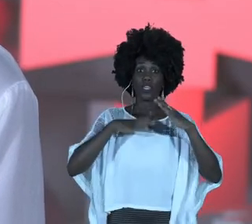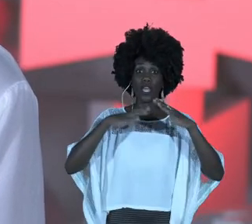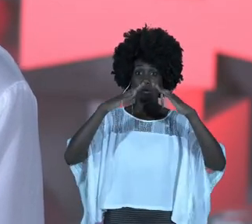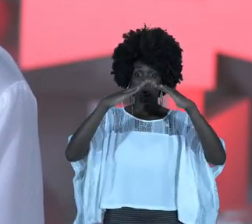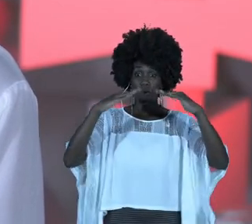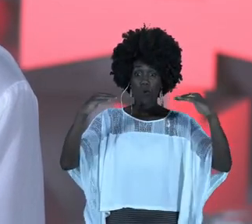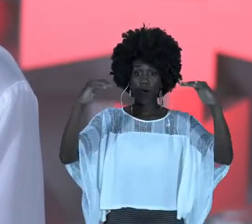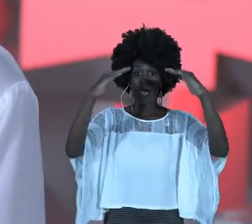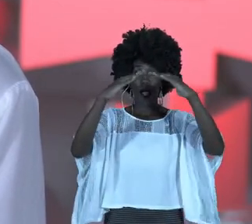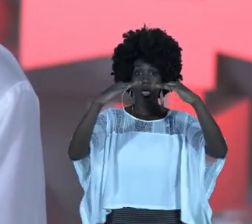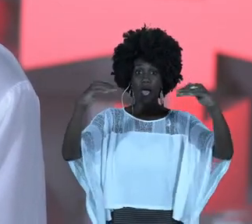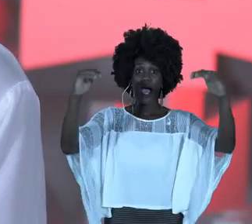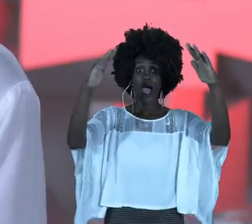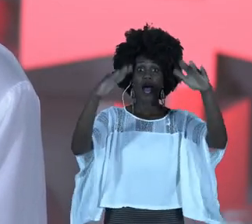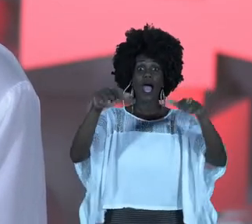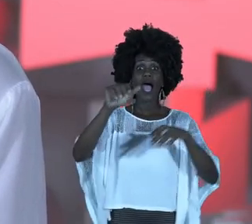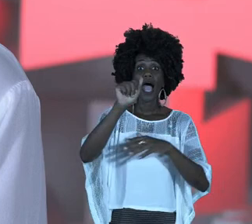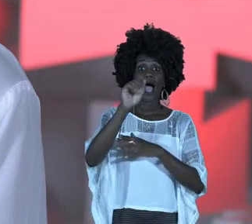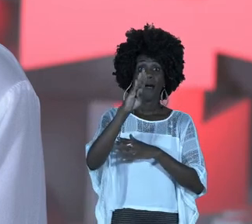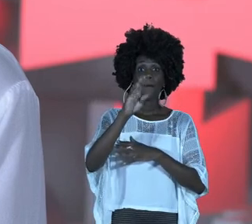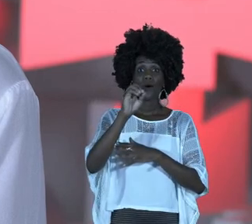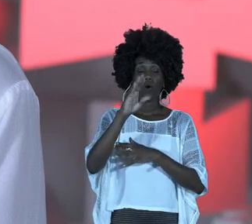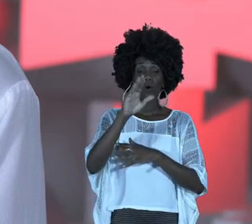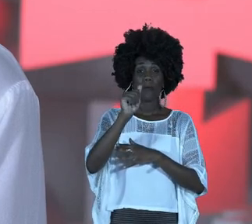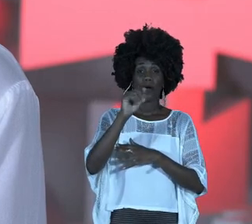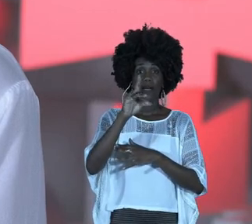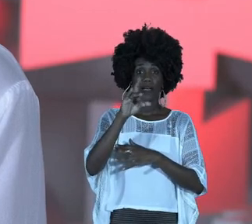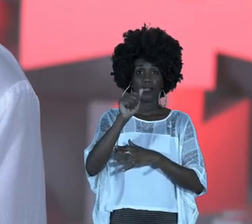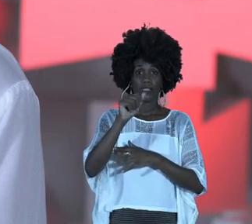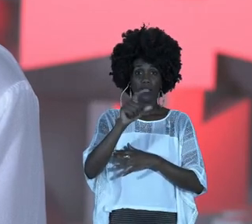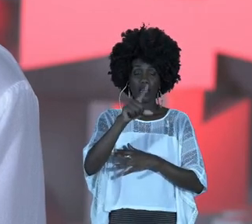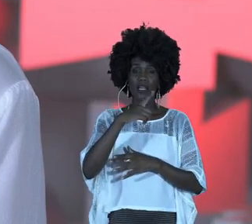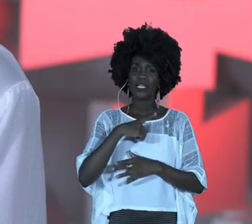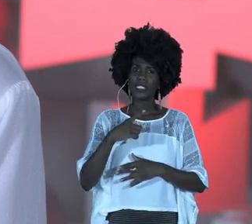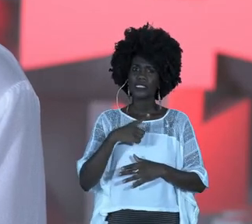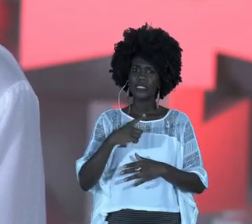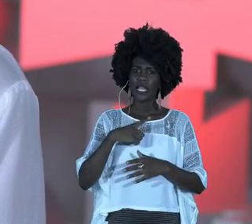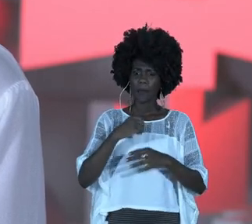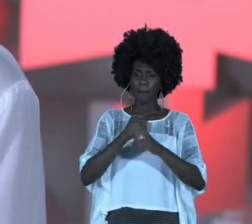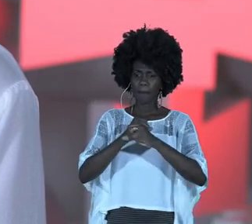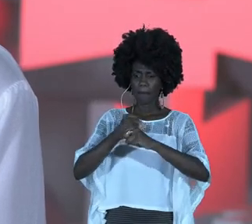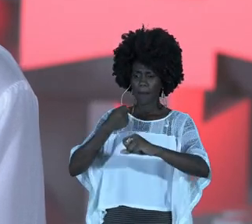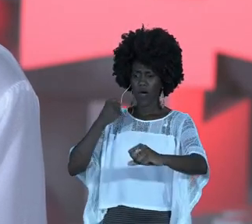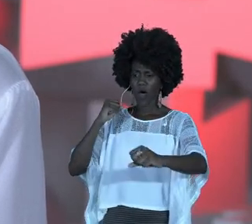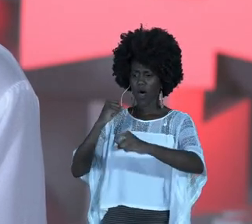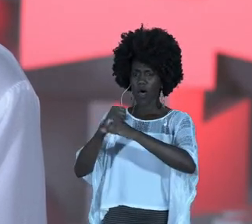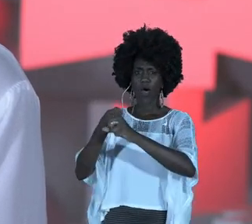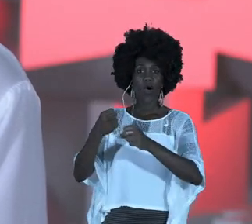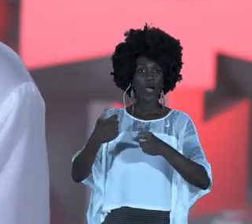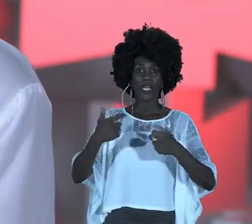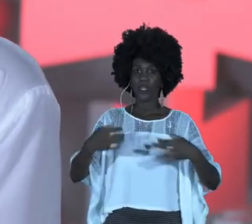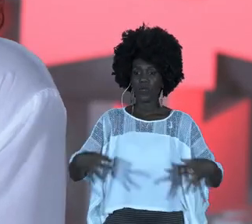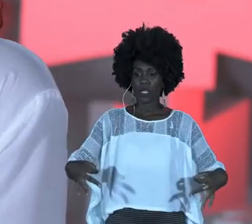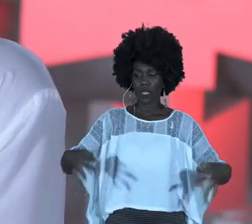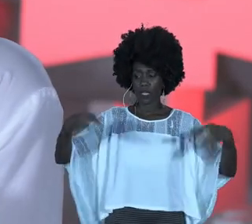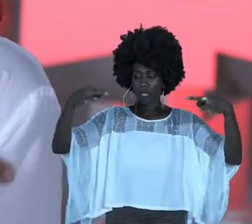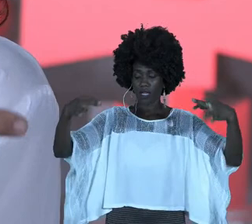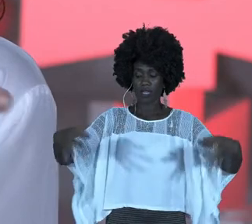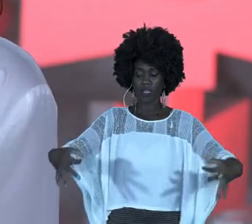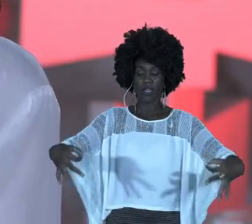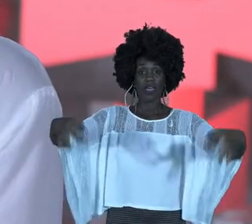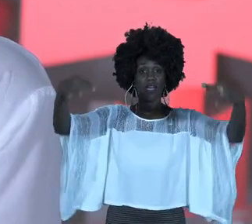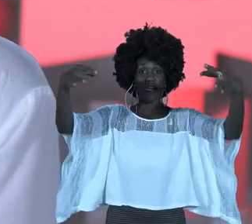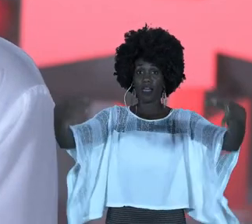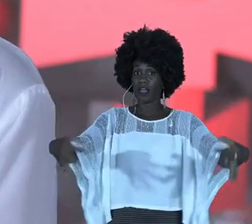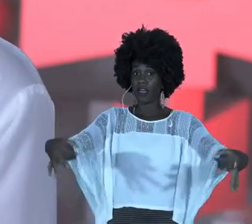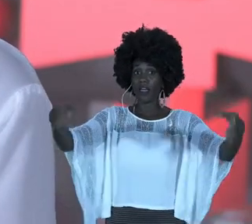sucessão de abóbadas. E isso permite grandes vãos sem coluna, que dão, de novo, uma